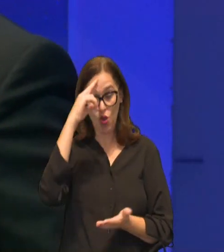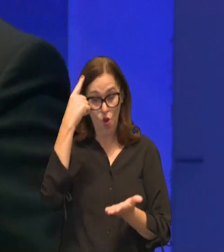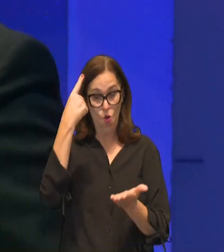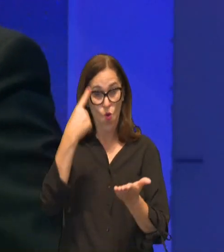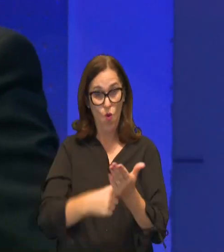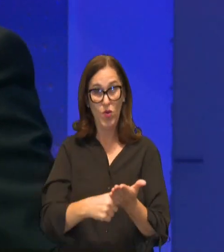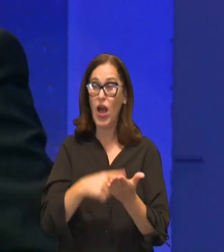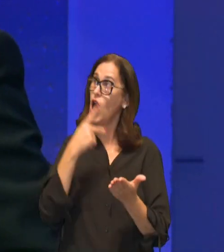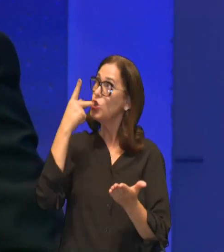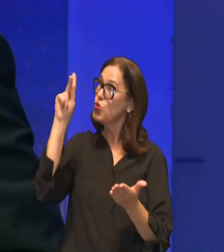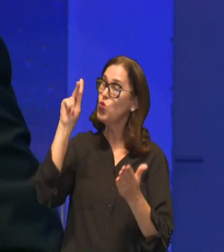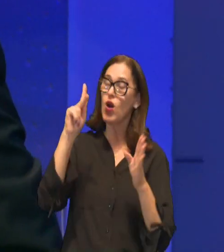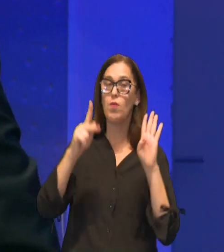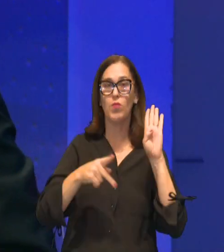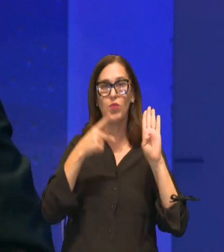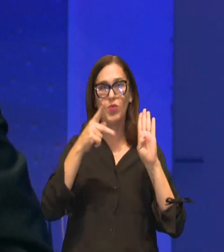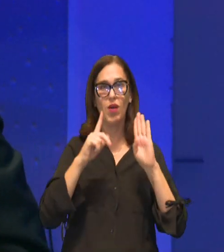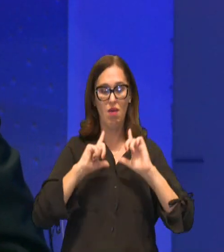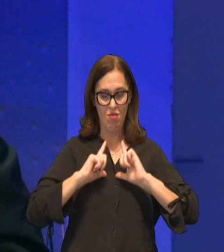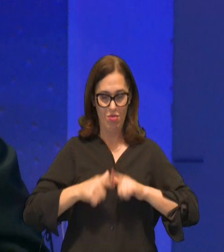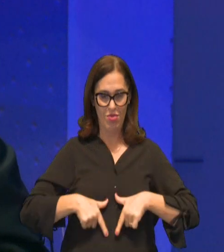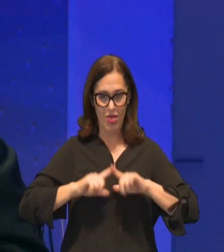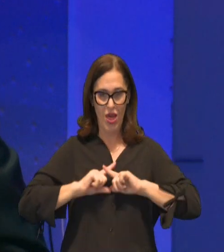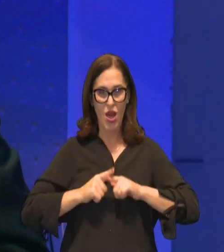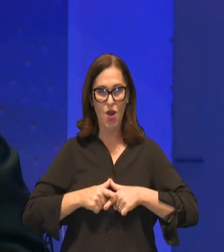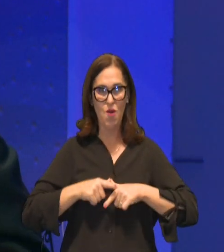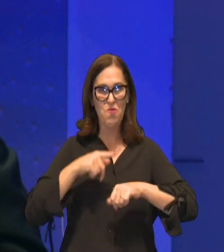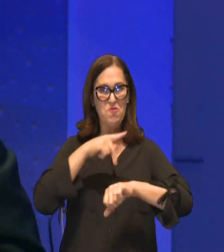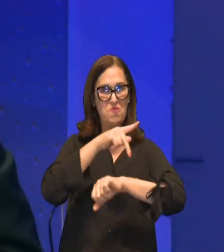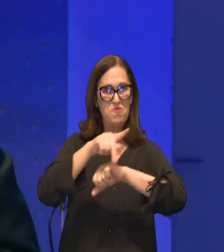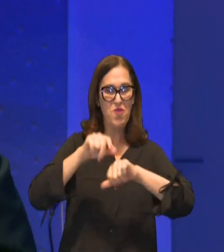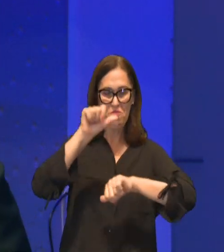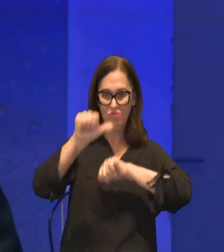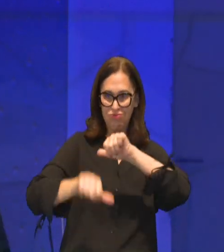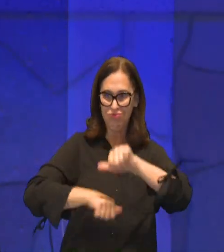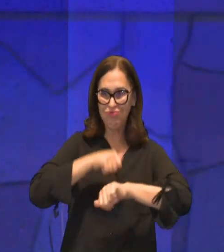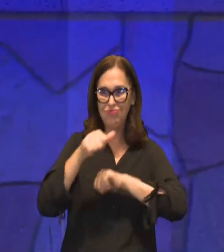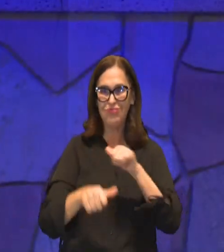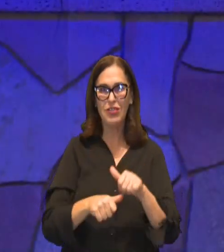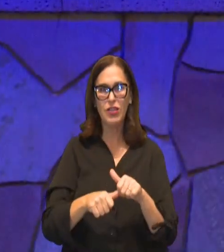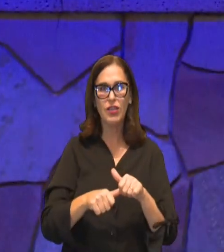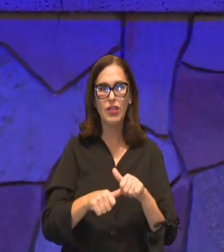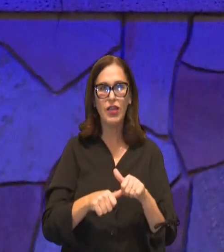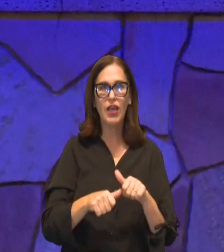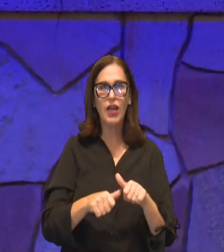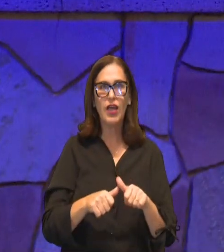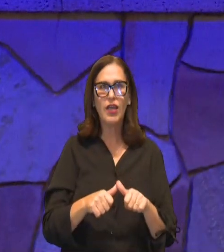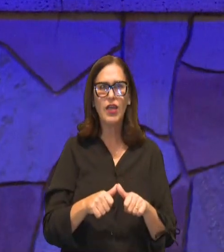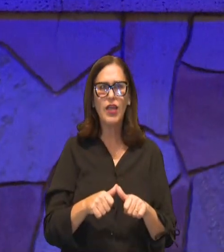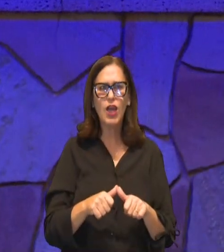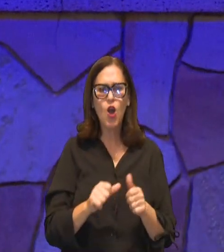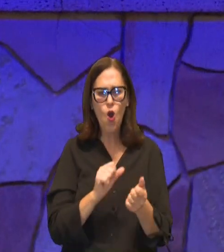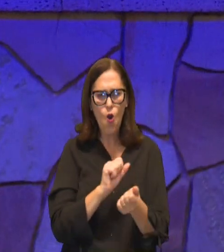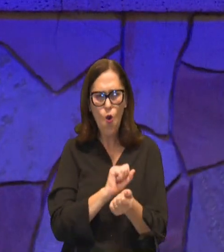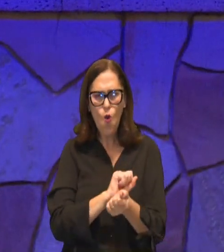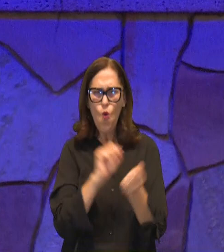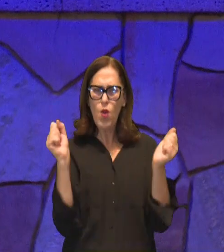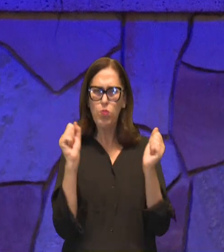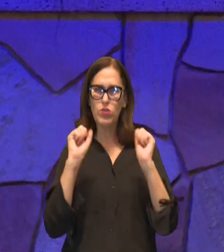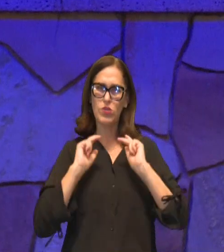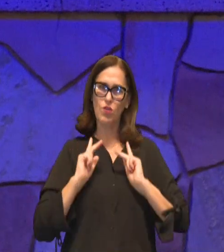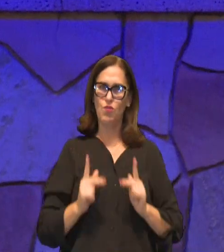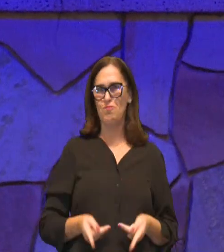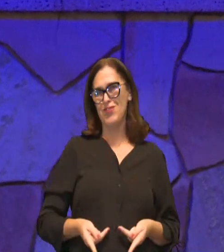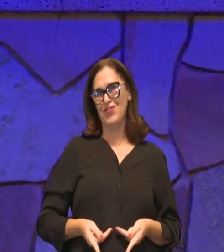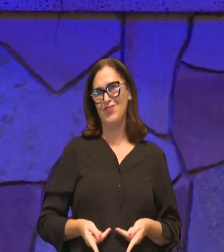a sua promessa, e Israel se tornou uma nação de algo que seria humanamente impossível de acontecer,